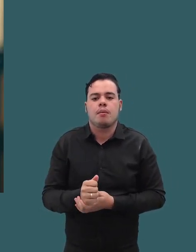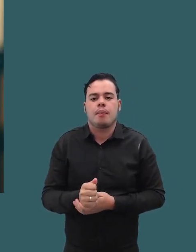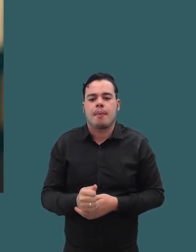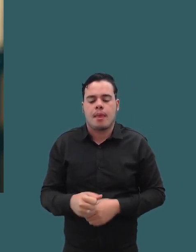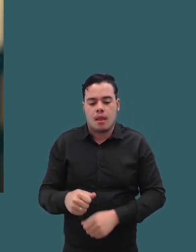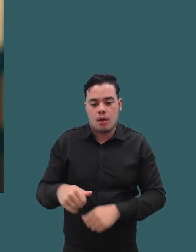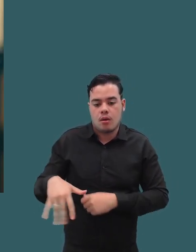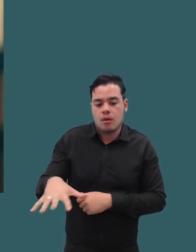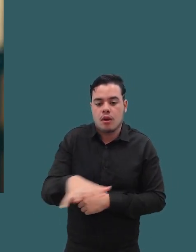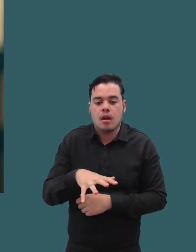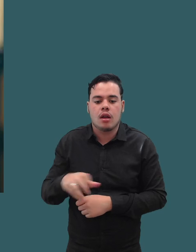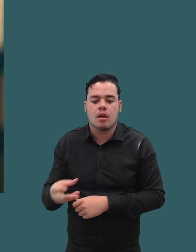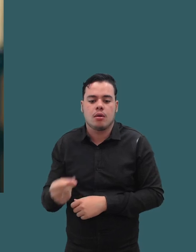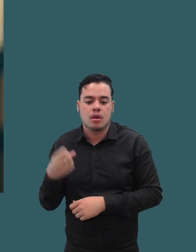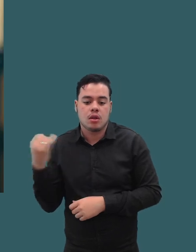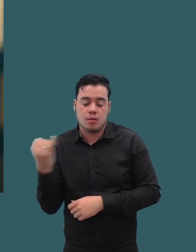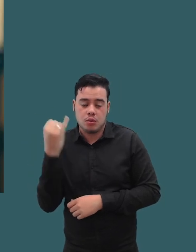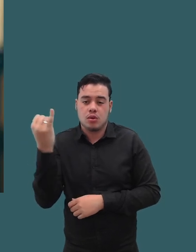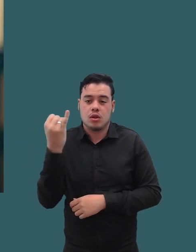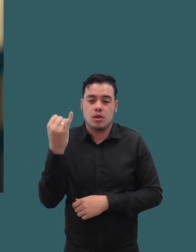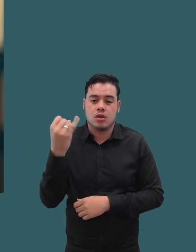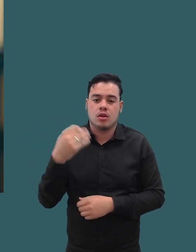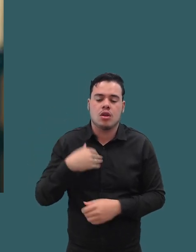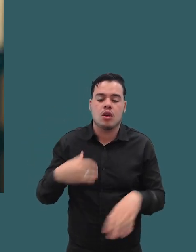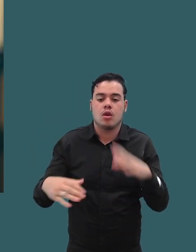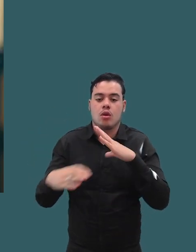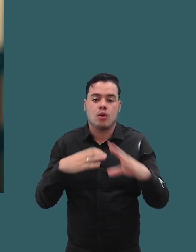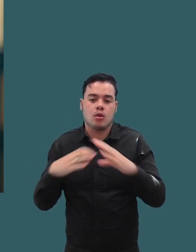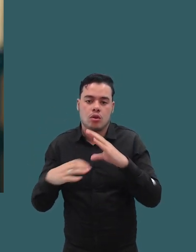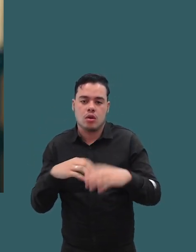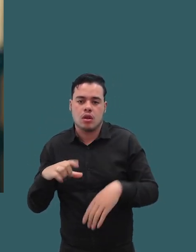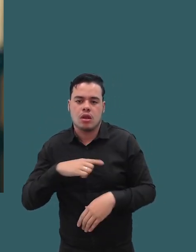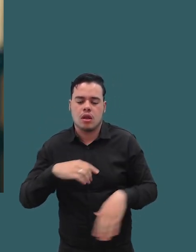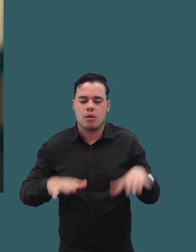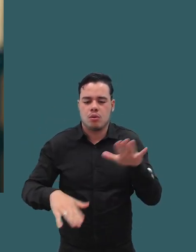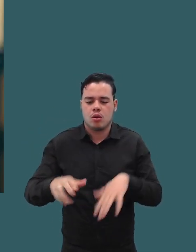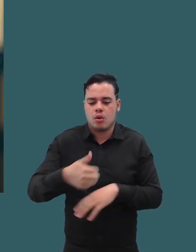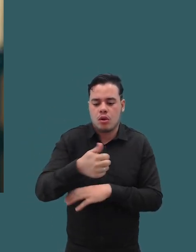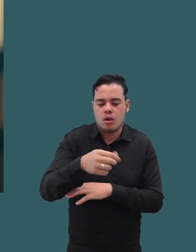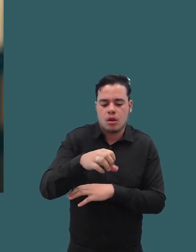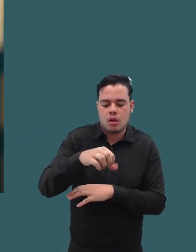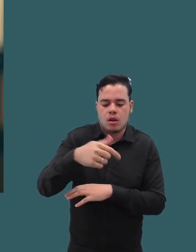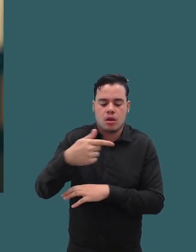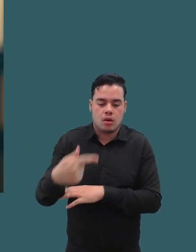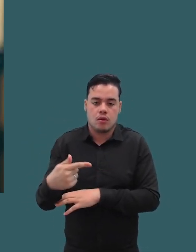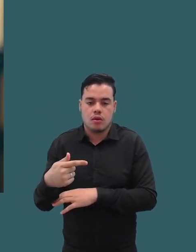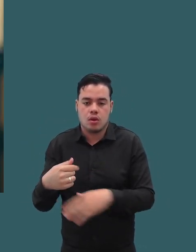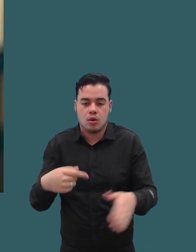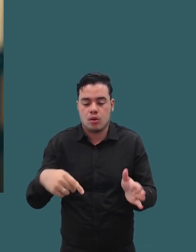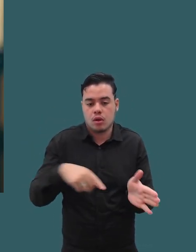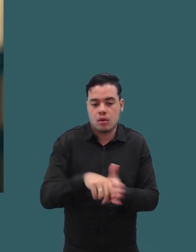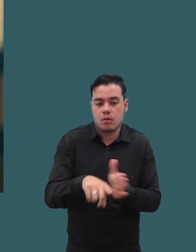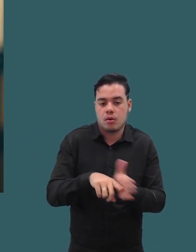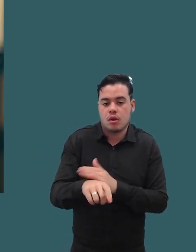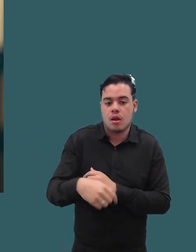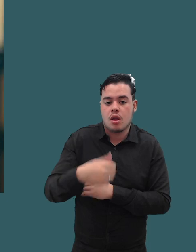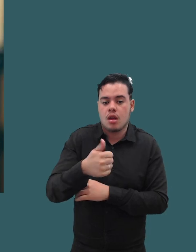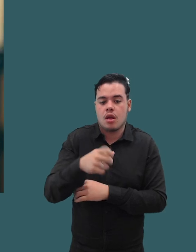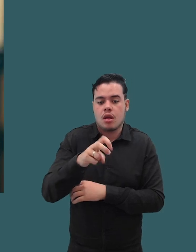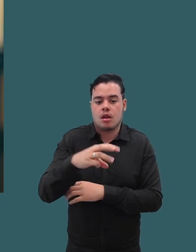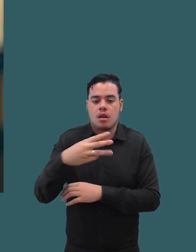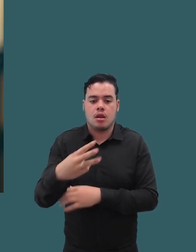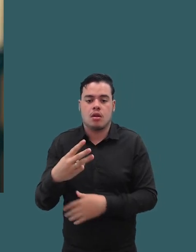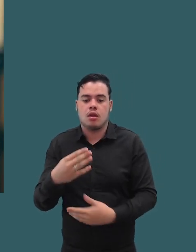área predominante de comunicação. Esses grupos contam com 192 pesquisadores e